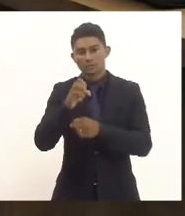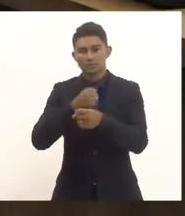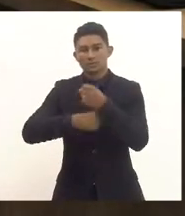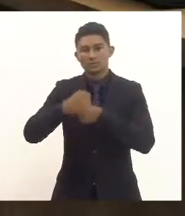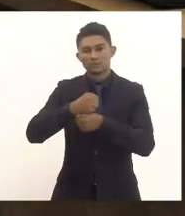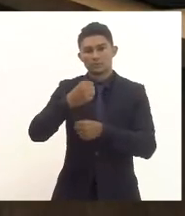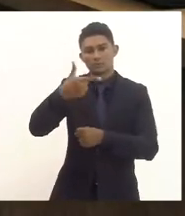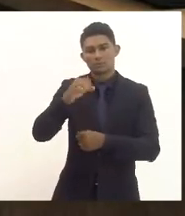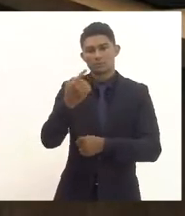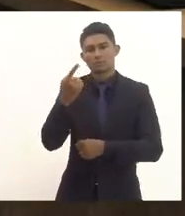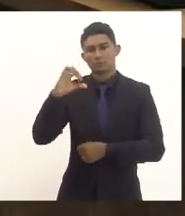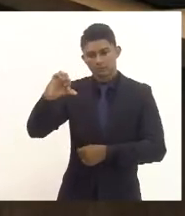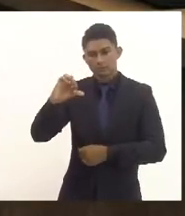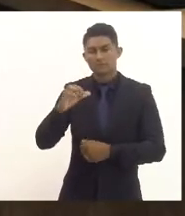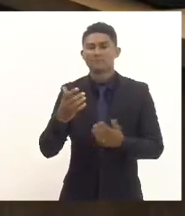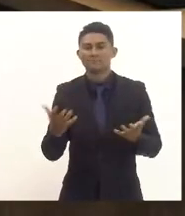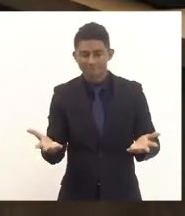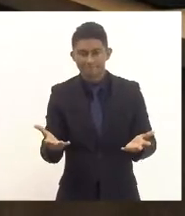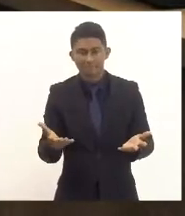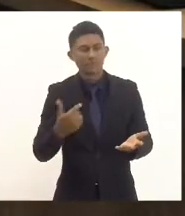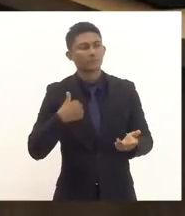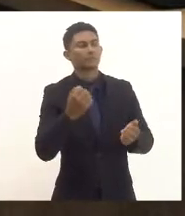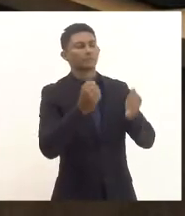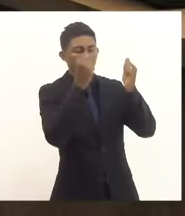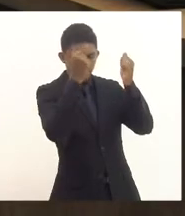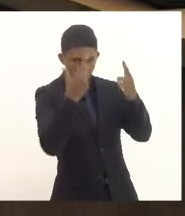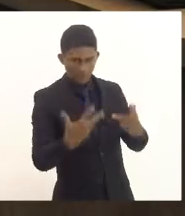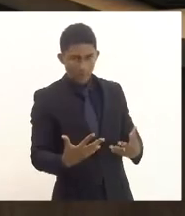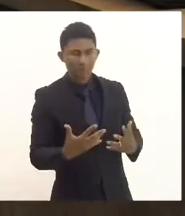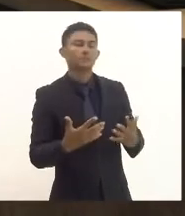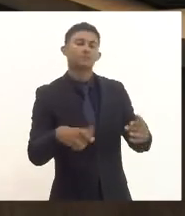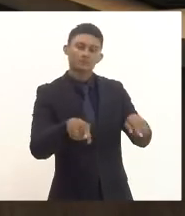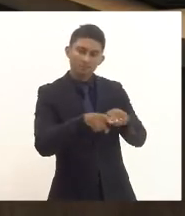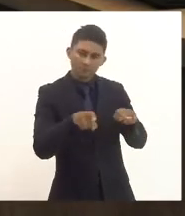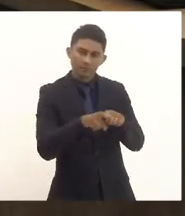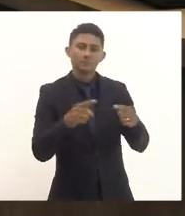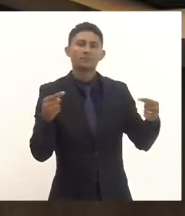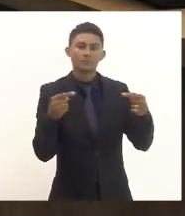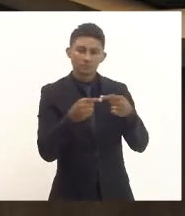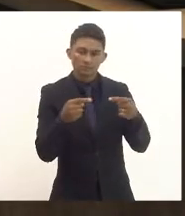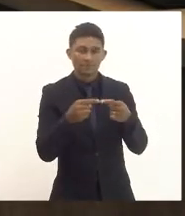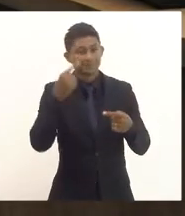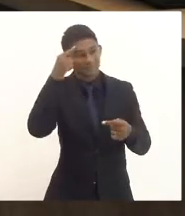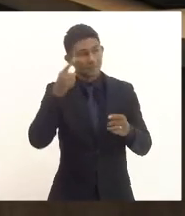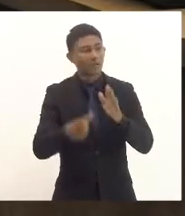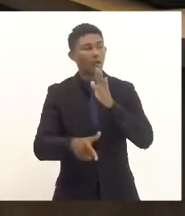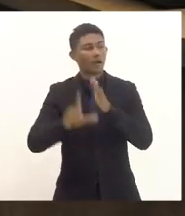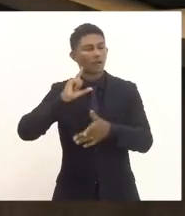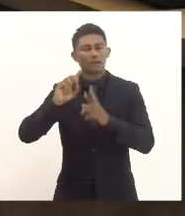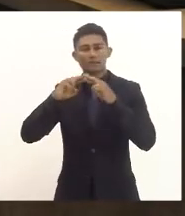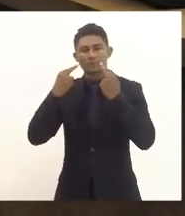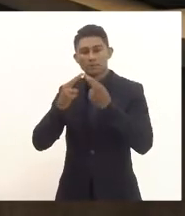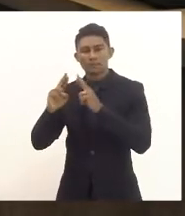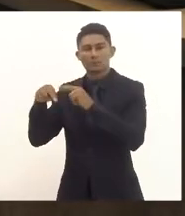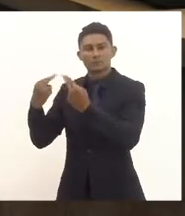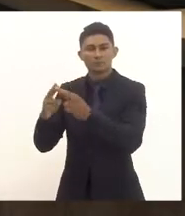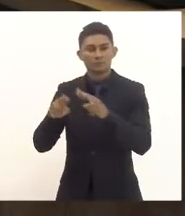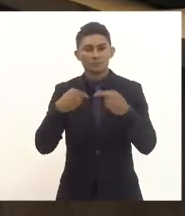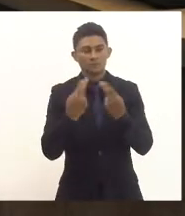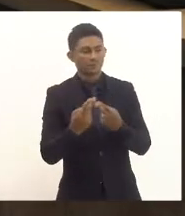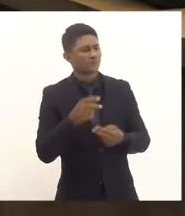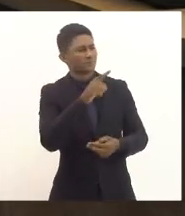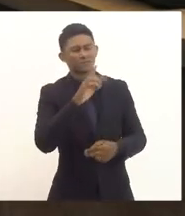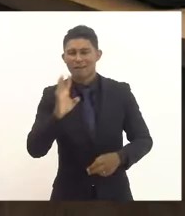então seu presidente Cadê a sua explicação que também a derivada das audiências públicas como elas vão se